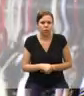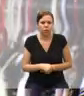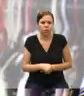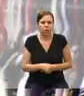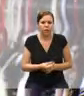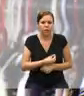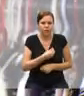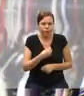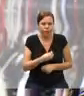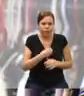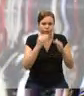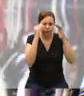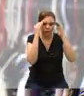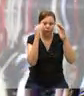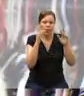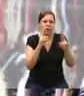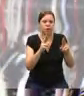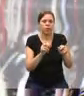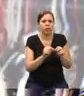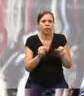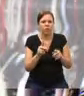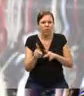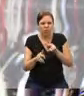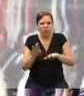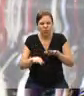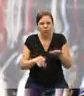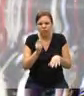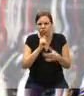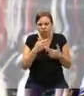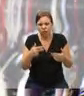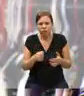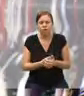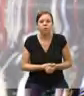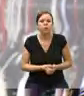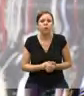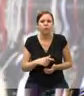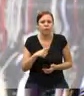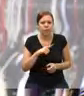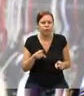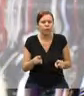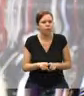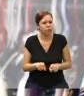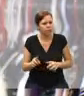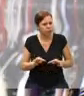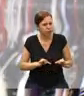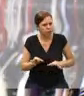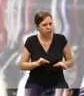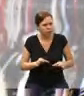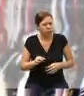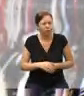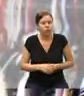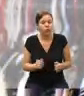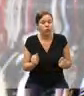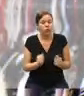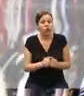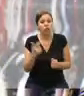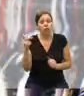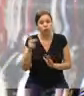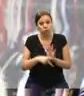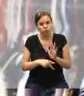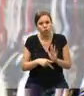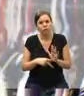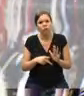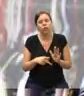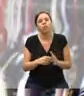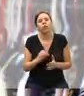restabelecer a dignidade. Muitos usuários de droga têm ali também um tratamento junto com outro projeto lá em